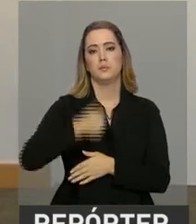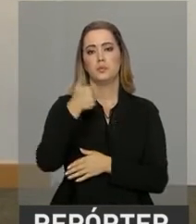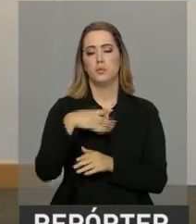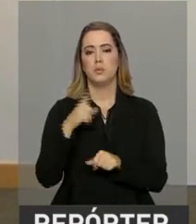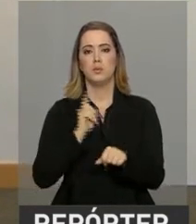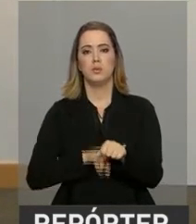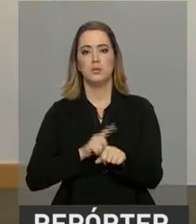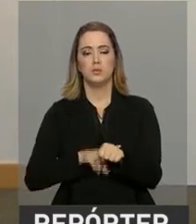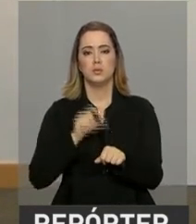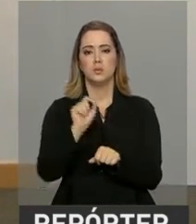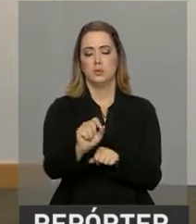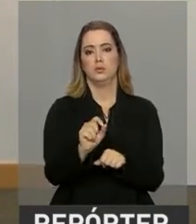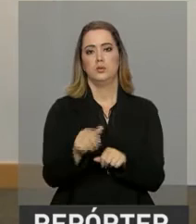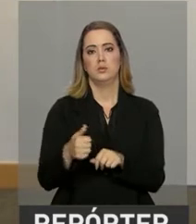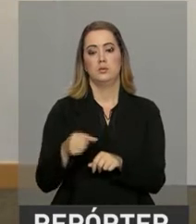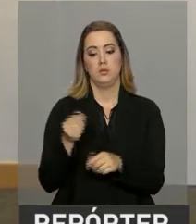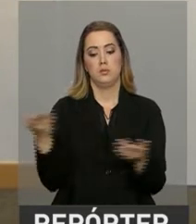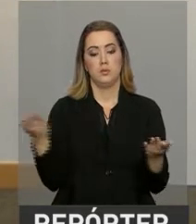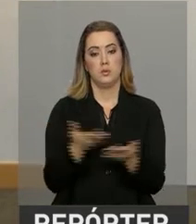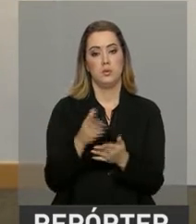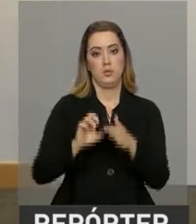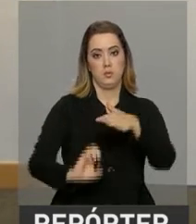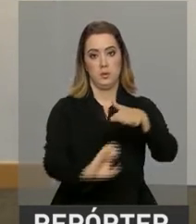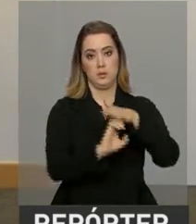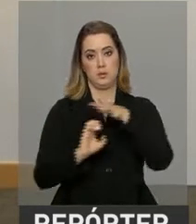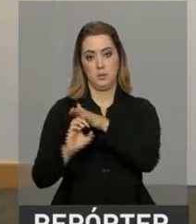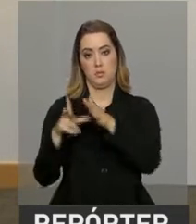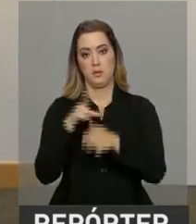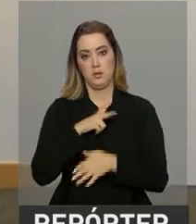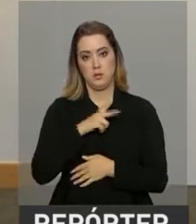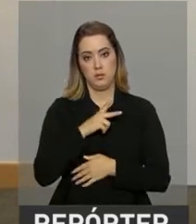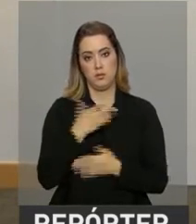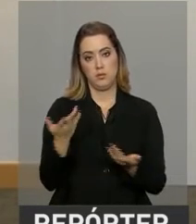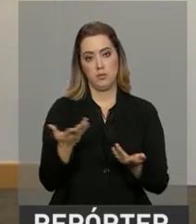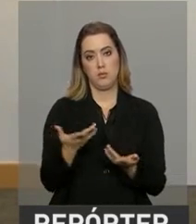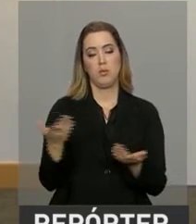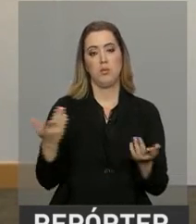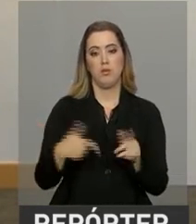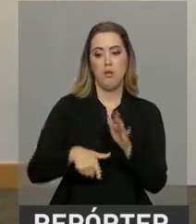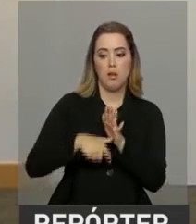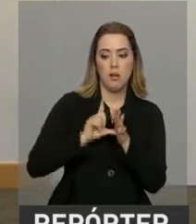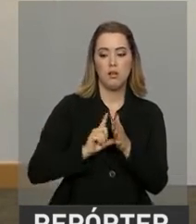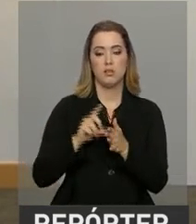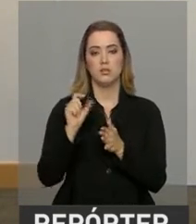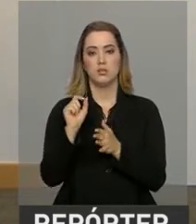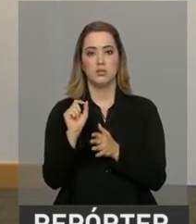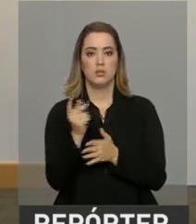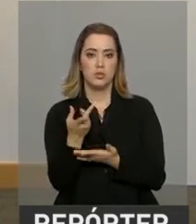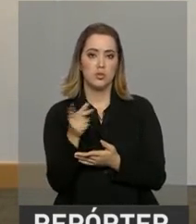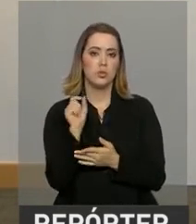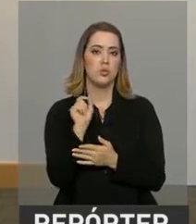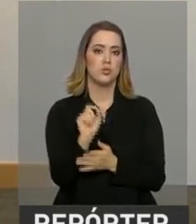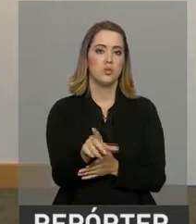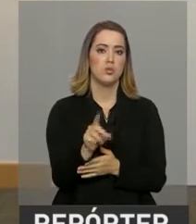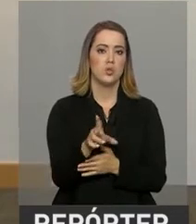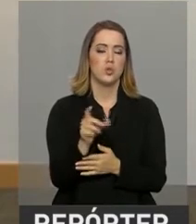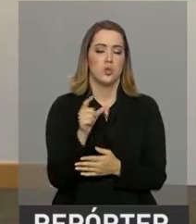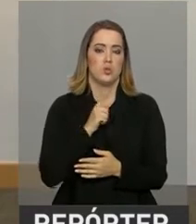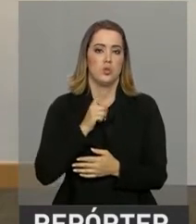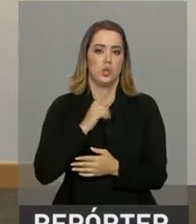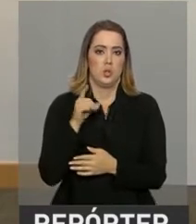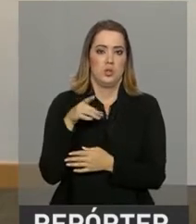para o investimento privado em contraste com o que havia antes que era um ambiente